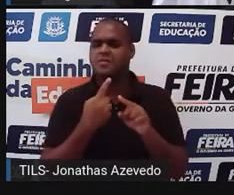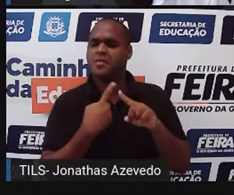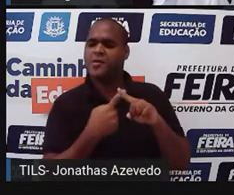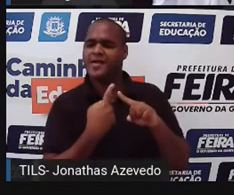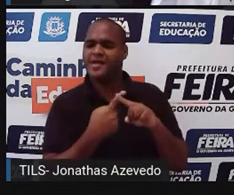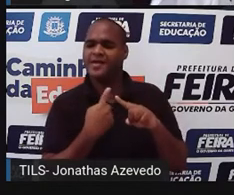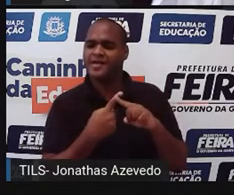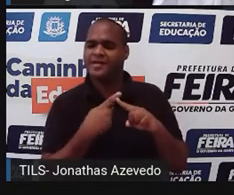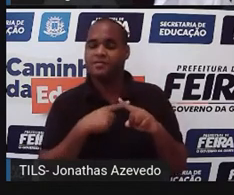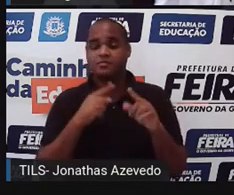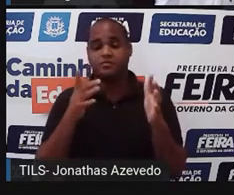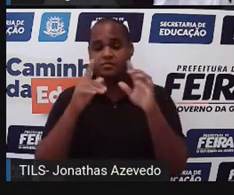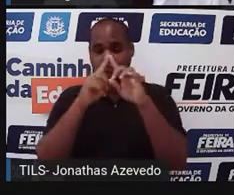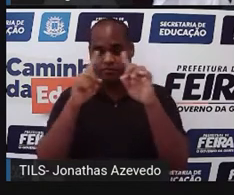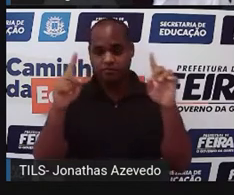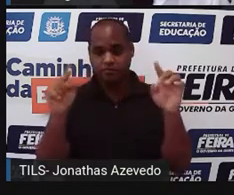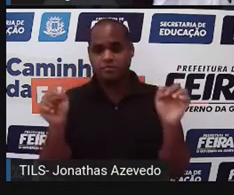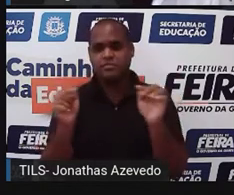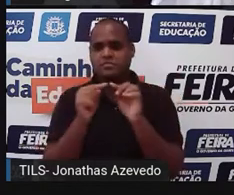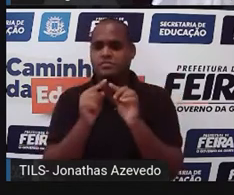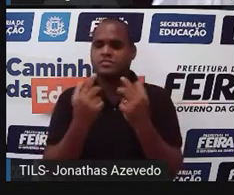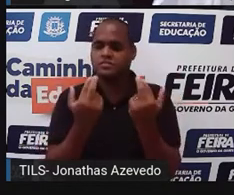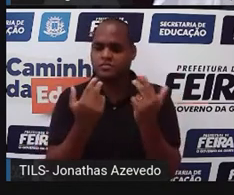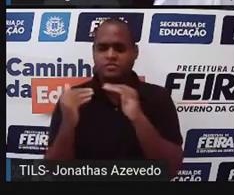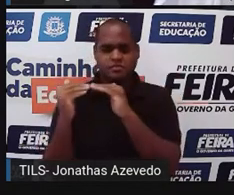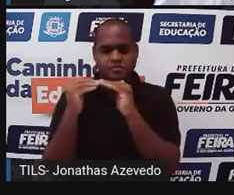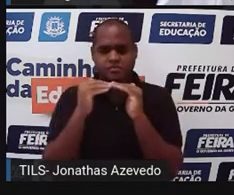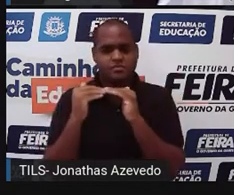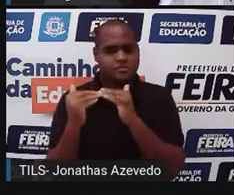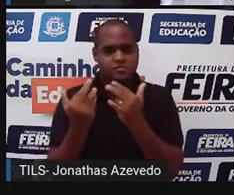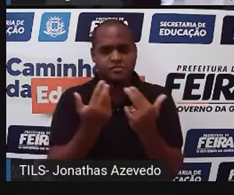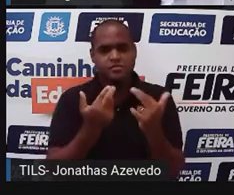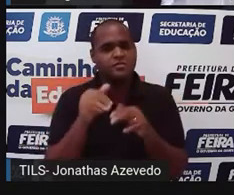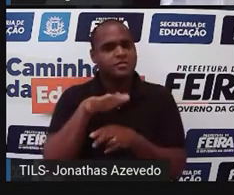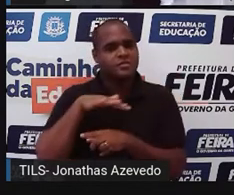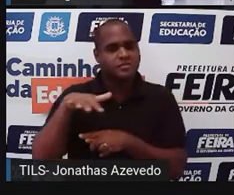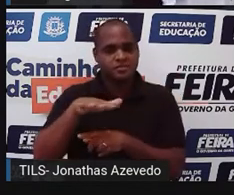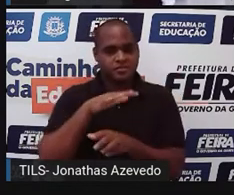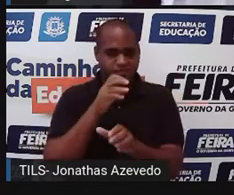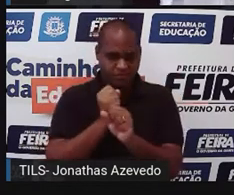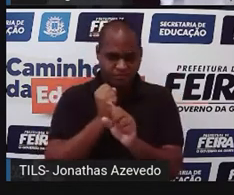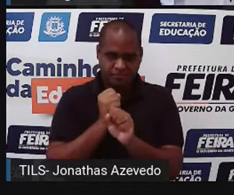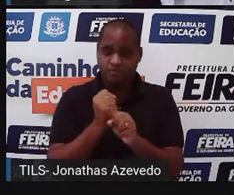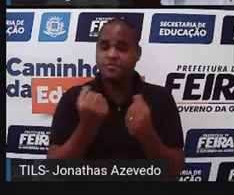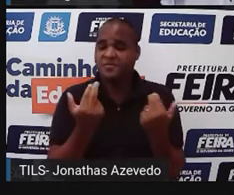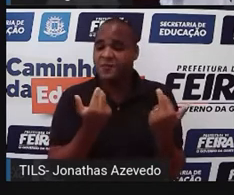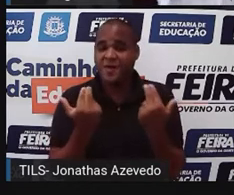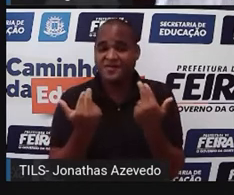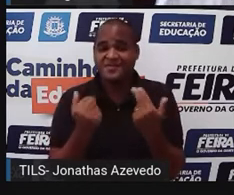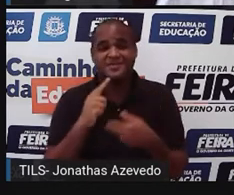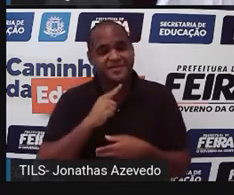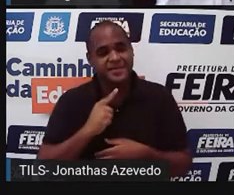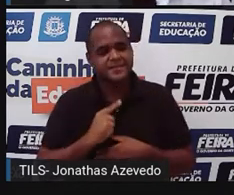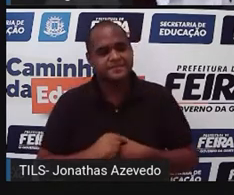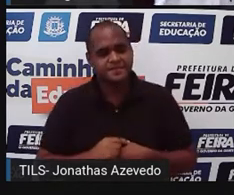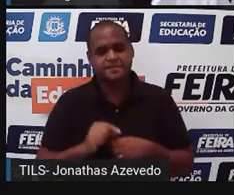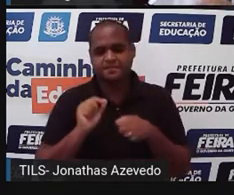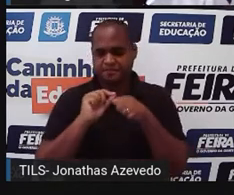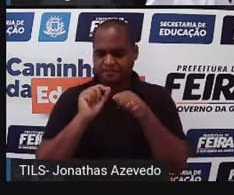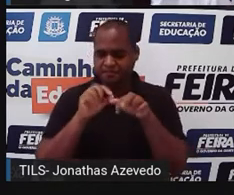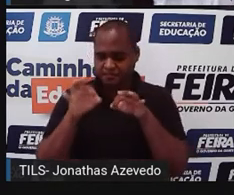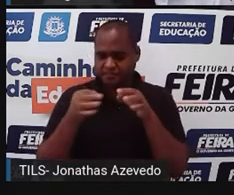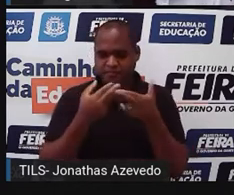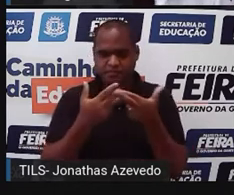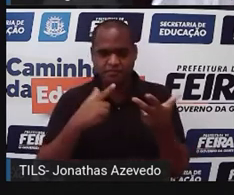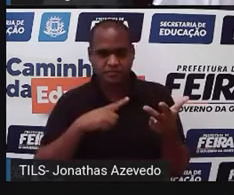quadrado e retângulo são paralelogramos uma forma de calcular a área de um quadrado de retângulo é da mesma forma é fazendo base